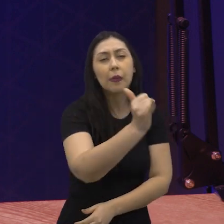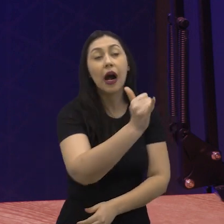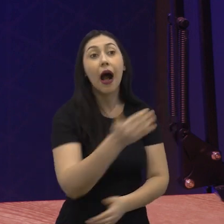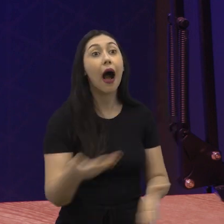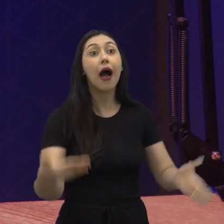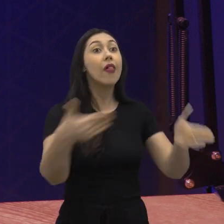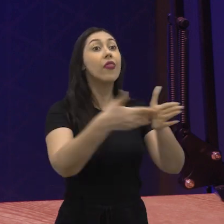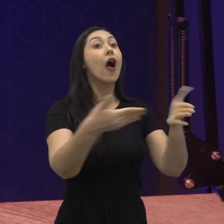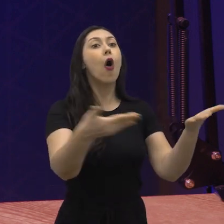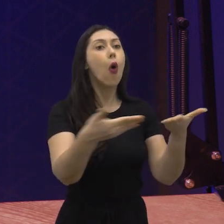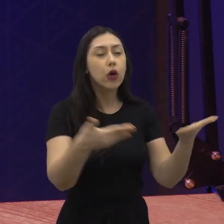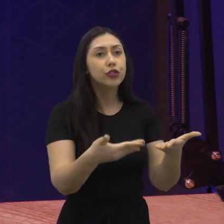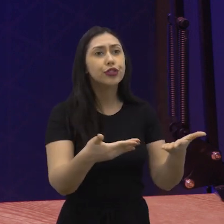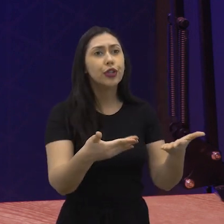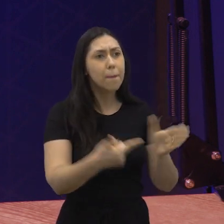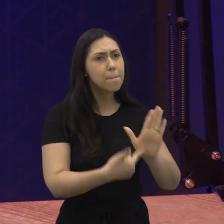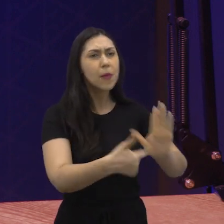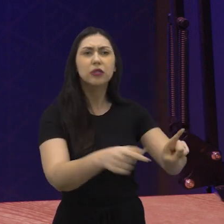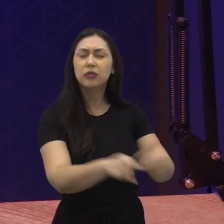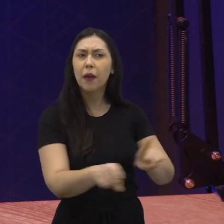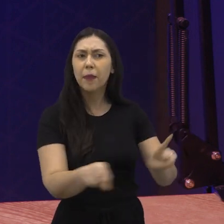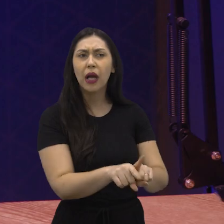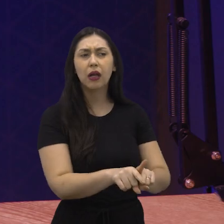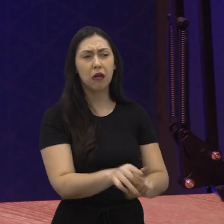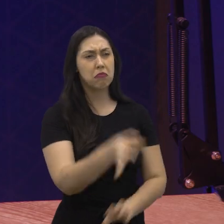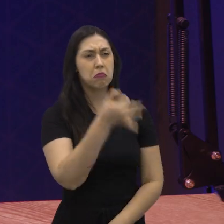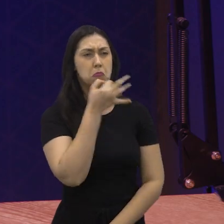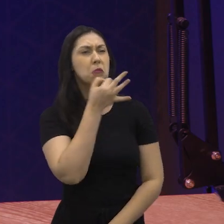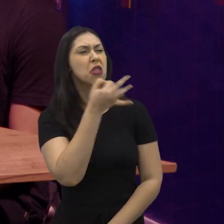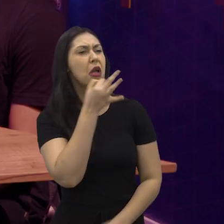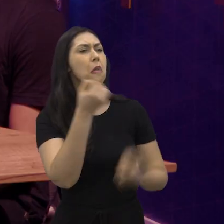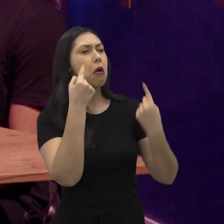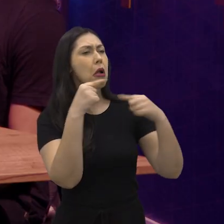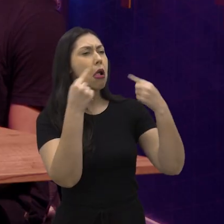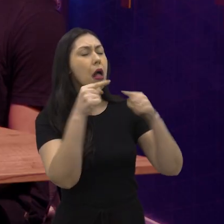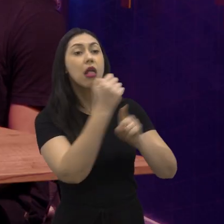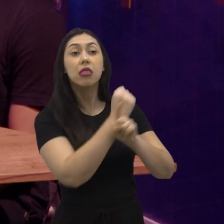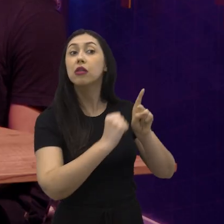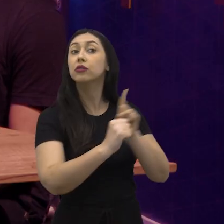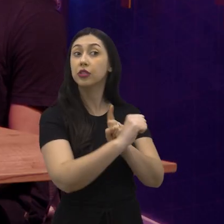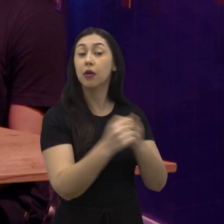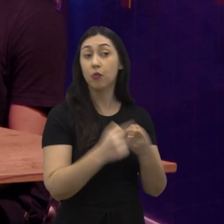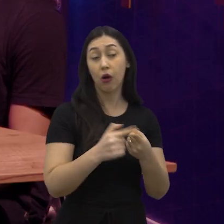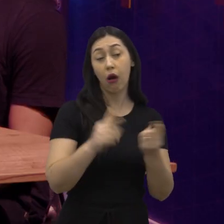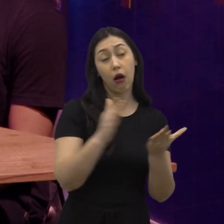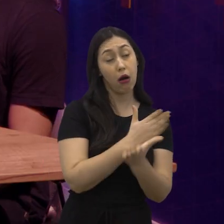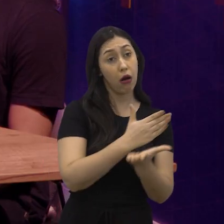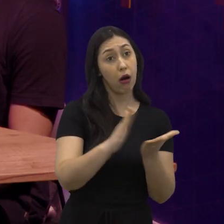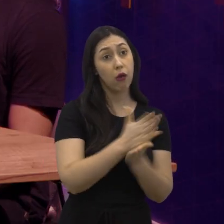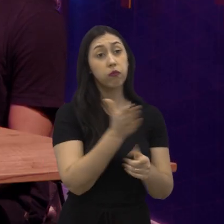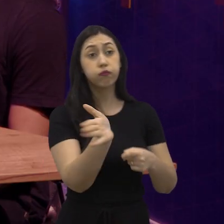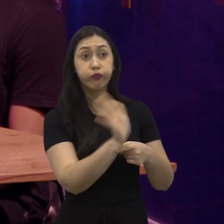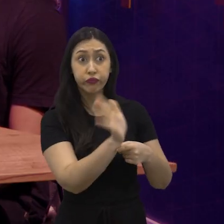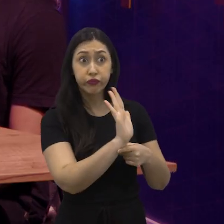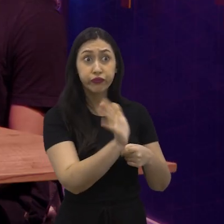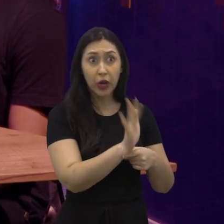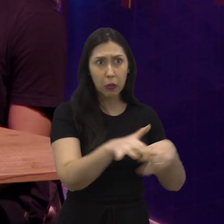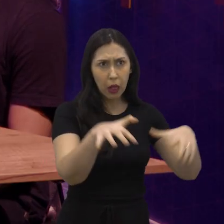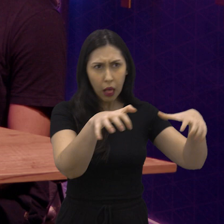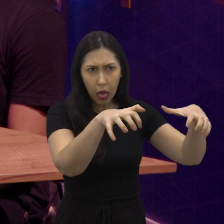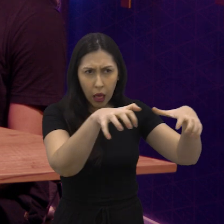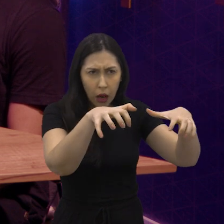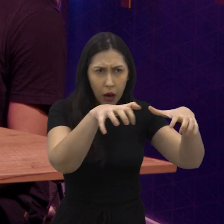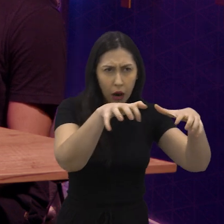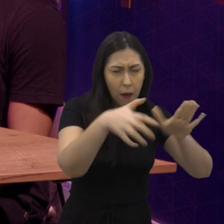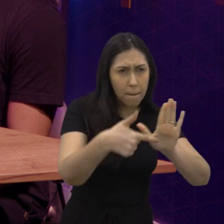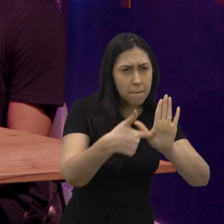de hoje também como uma crítica à sociedade, né? A gente pode falar que alguns filmes de terror trazem, né, um pouquinho